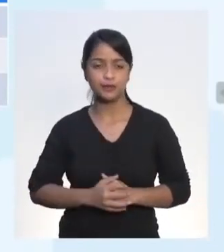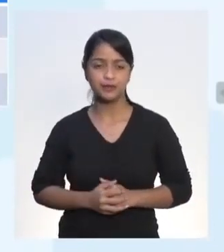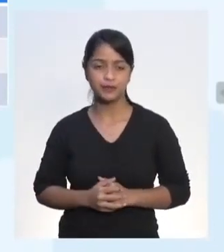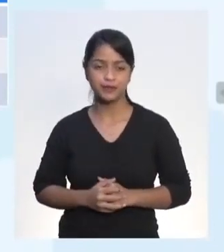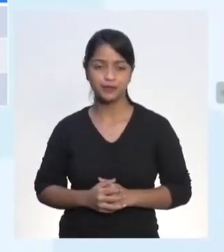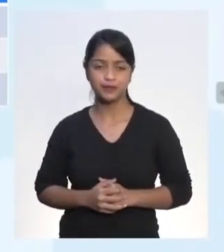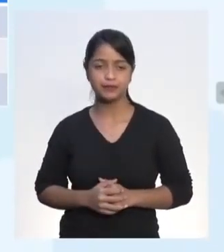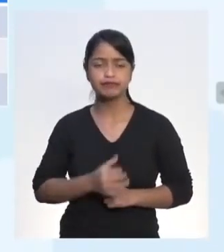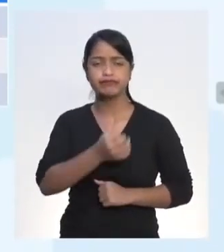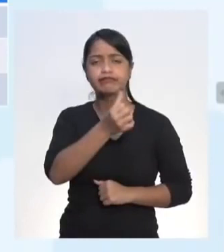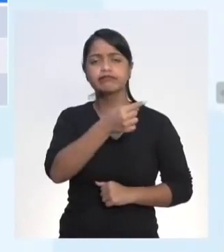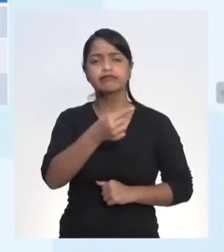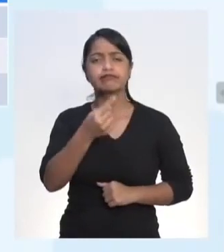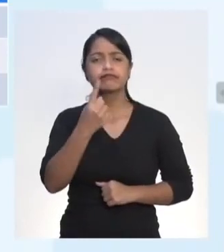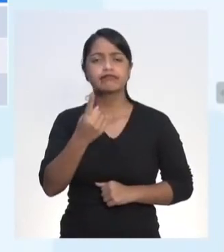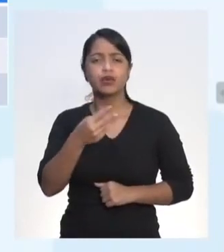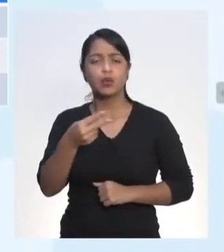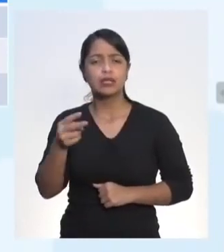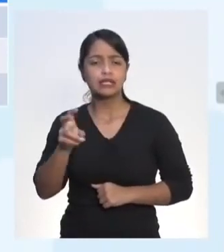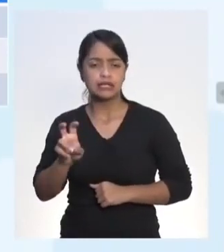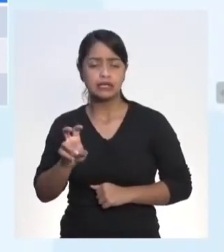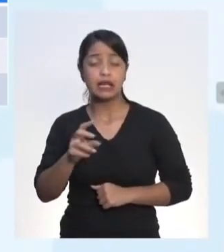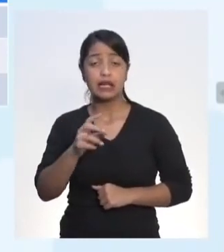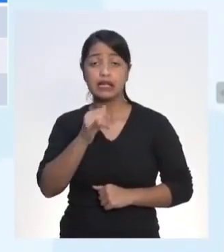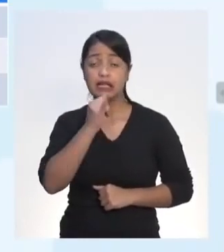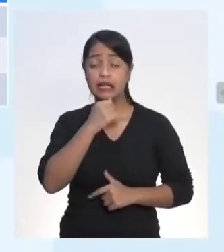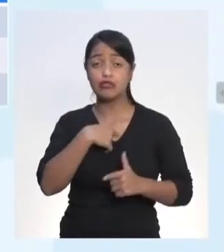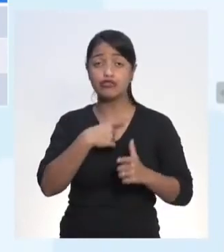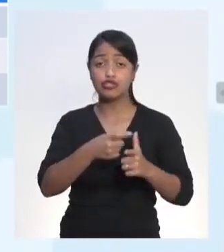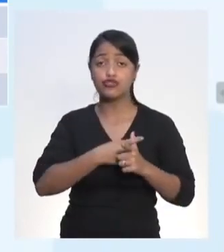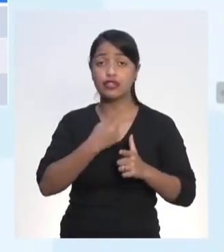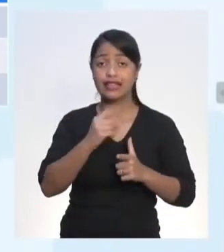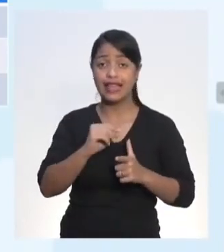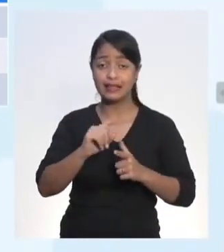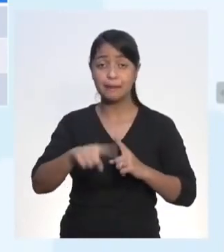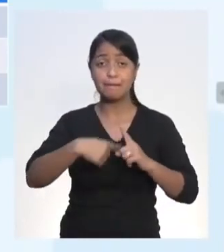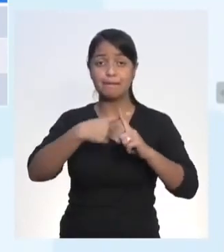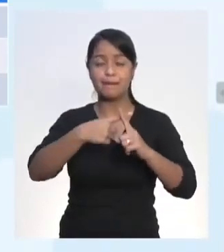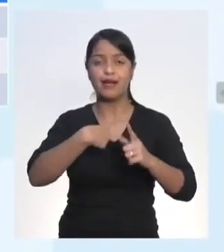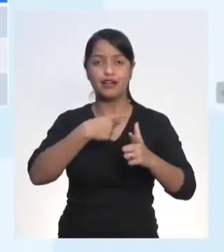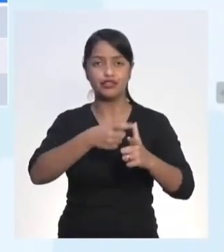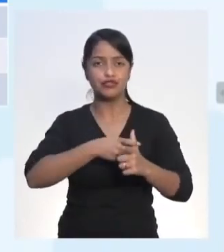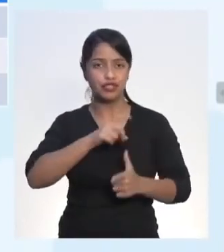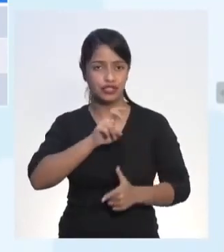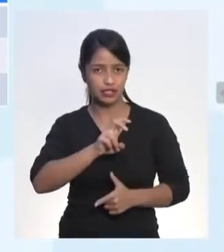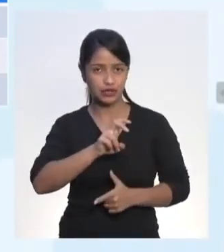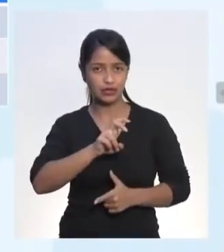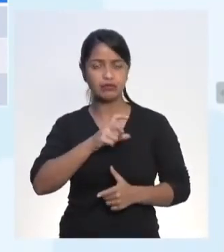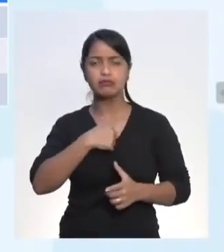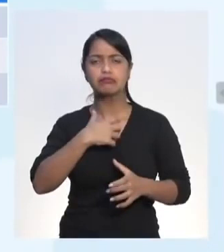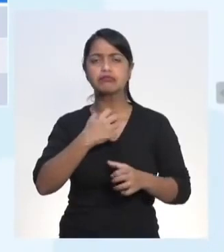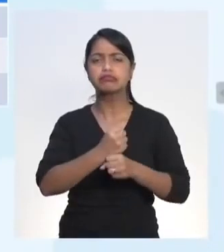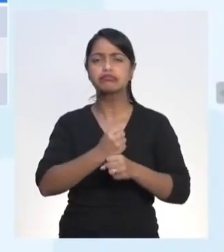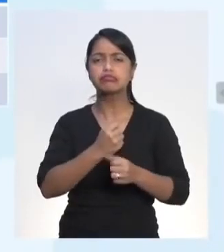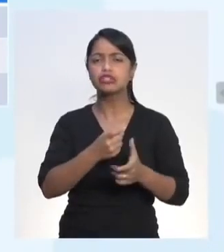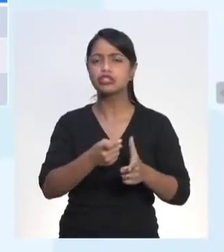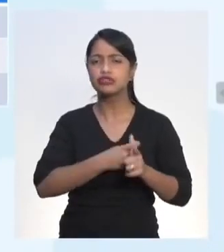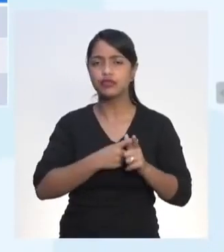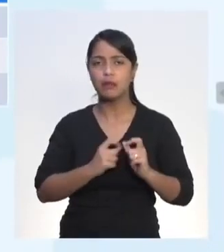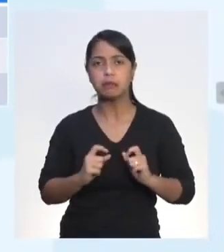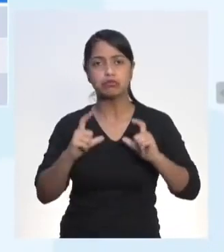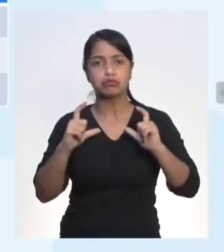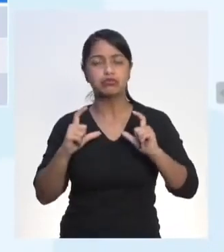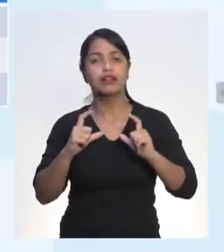5. No caso aqui, ó, devo 10, devo 5, Continua devendo, né? aumenta, né, a dívida. Exatamente. Então,